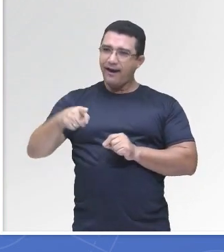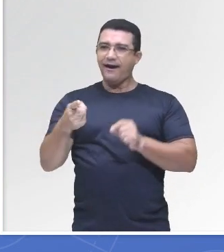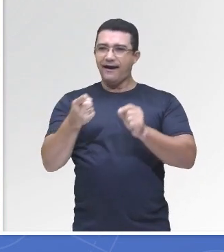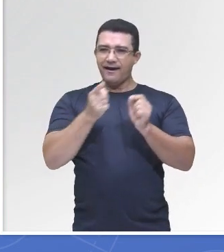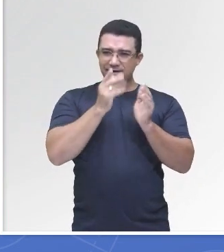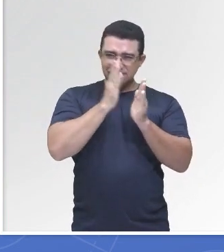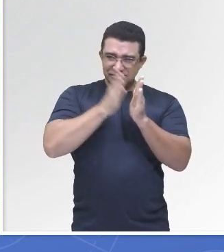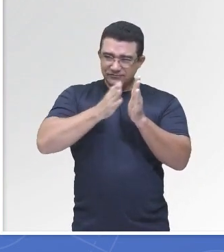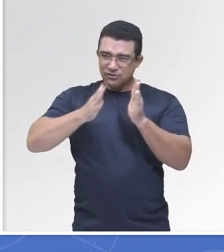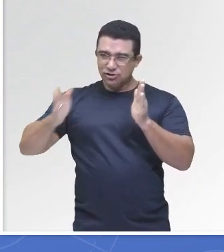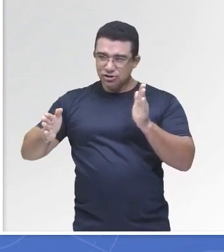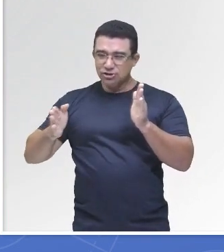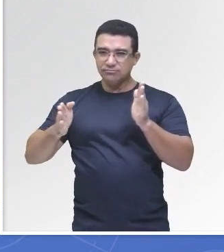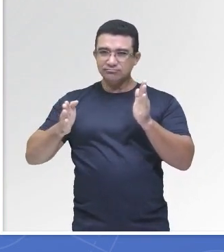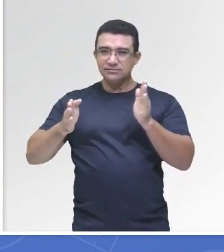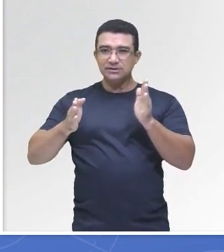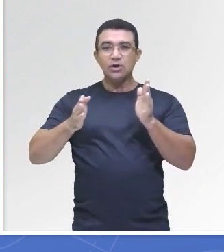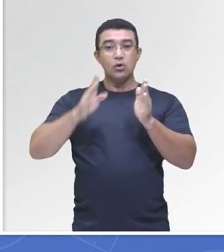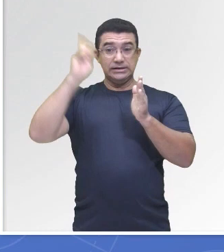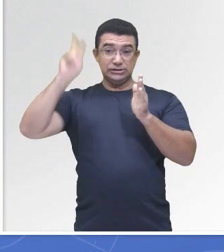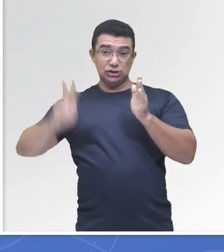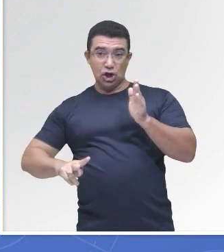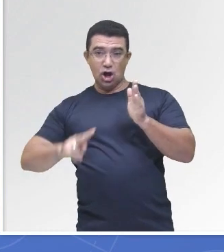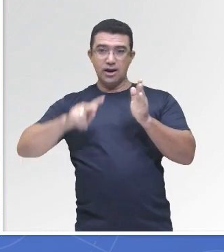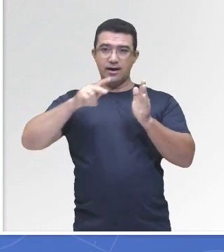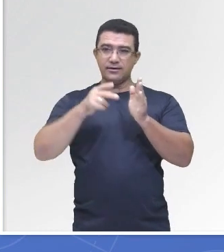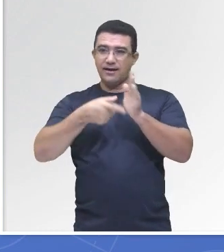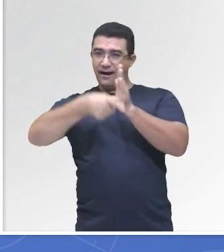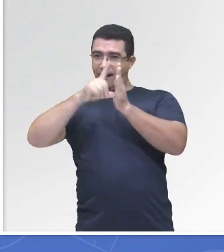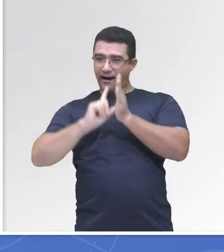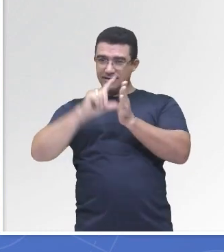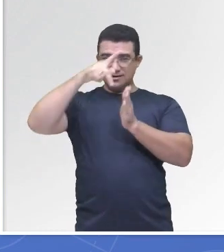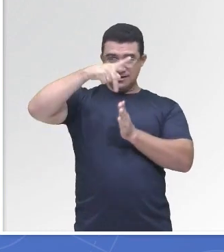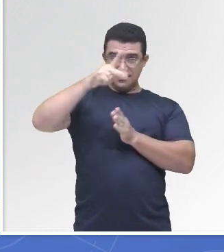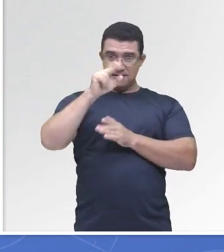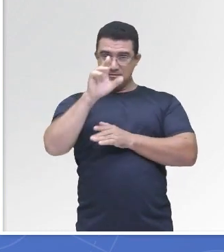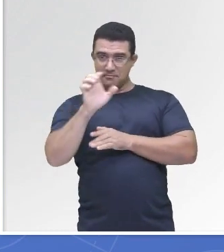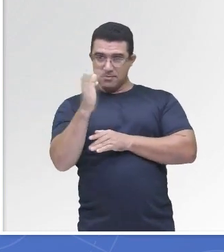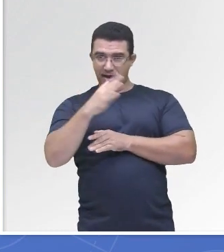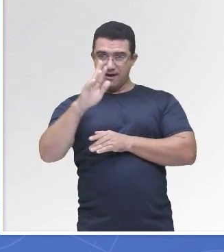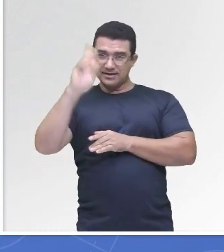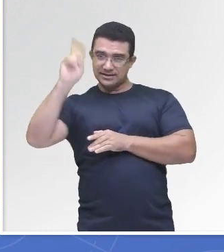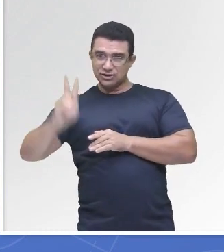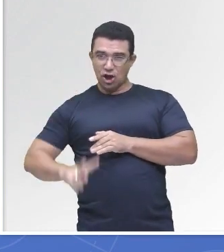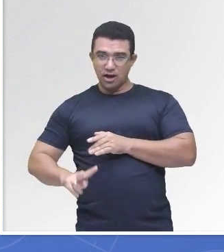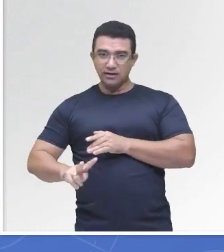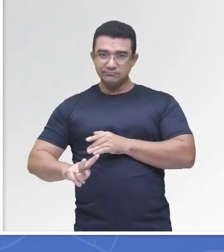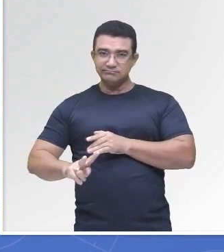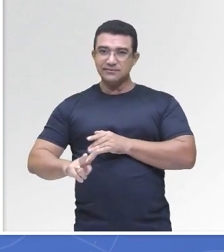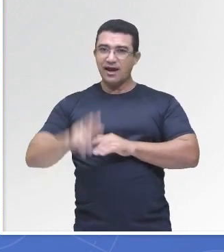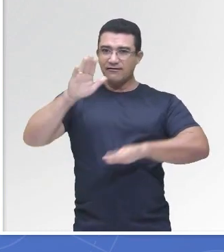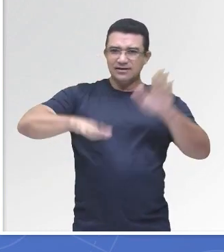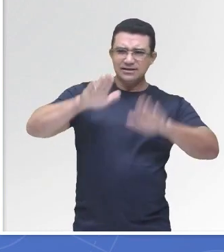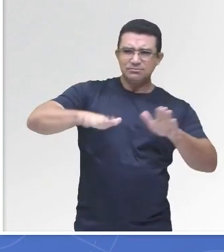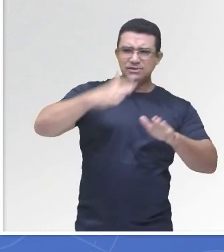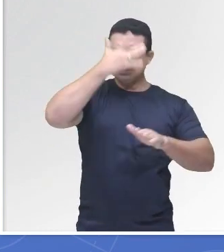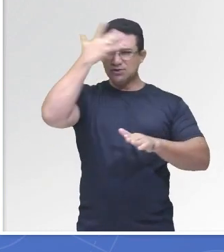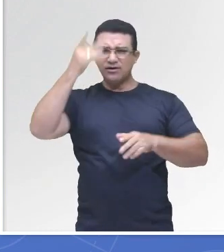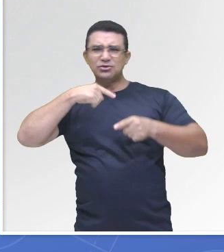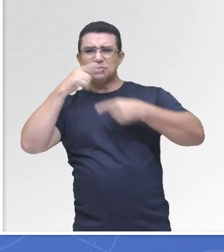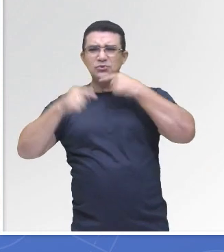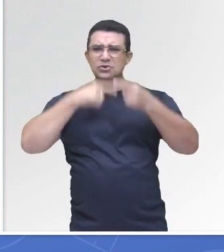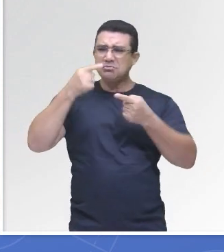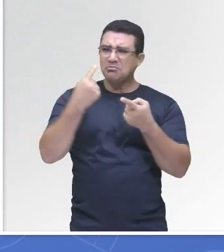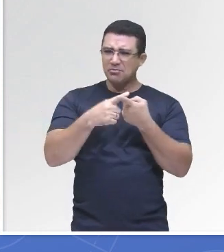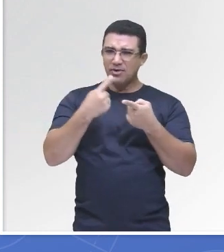em história e pré-história, uma divisão inclusive que é bastante questionada, porque hoje a gente acredita